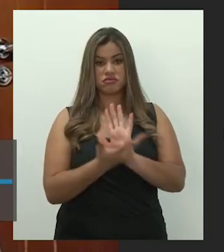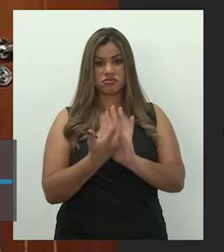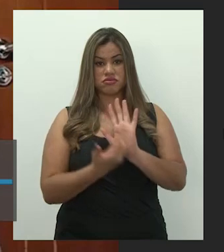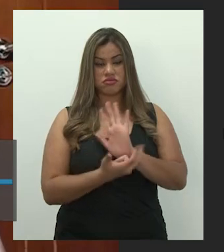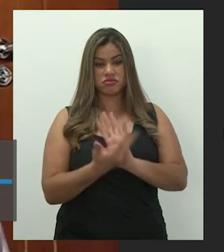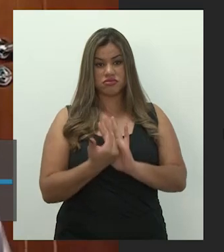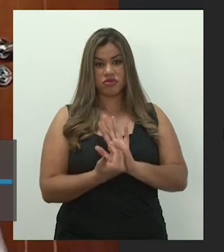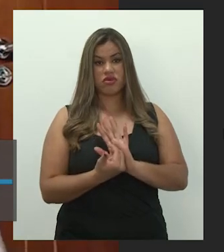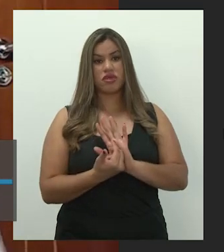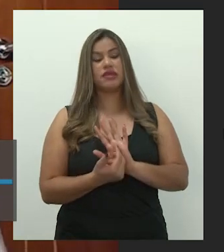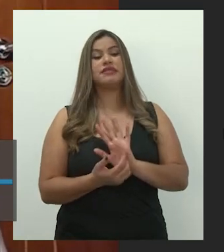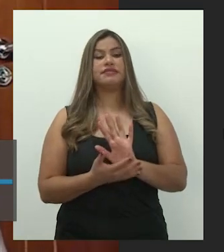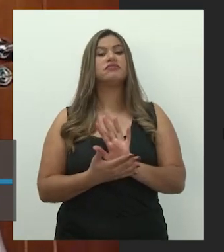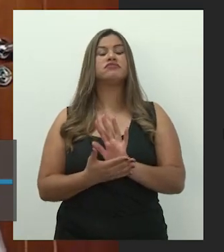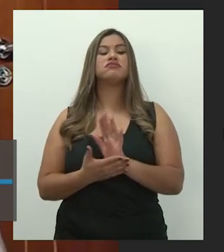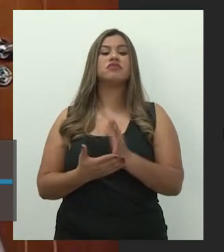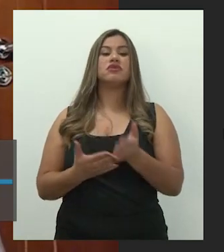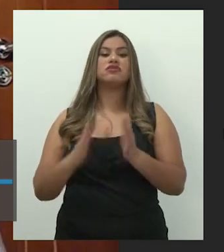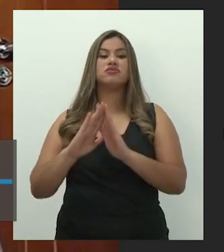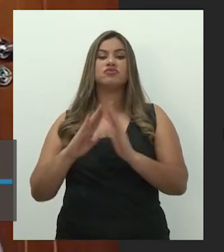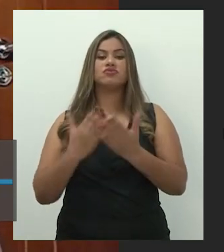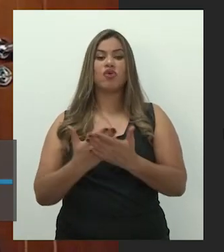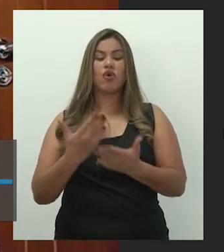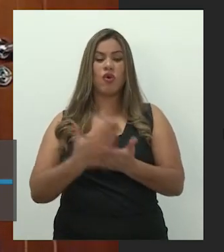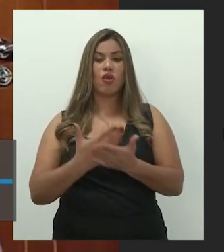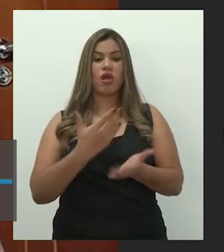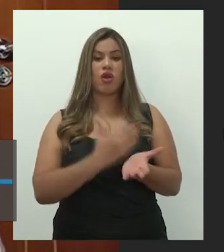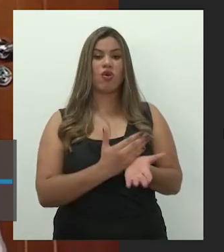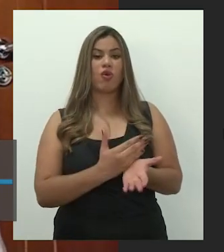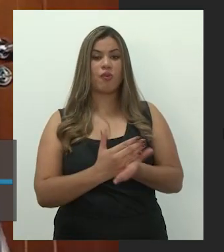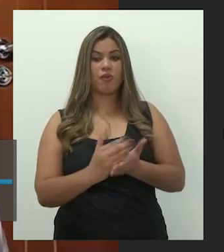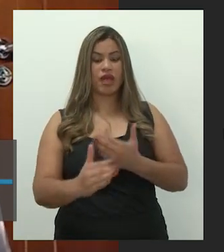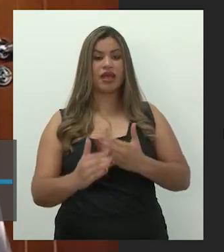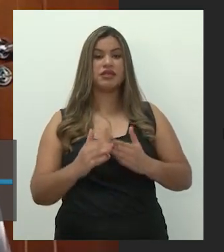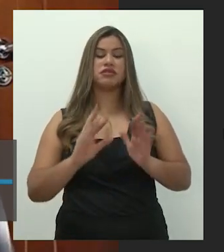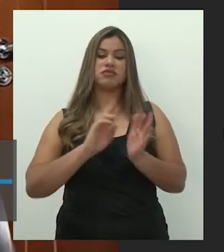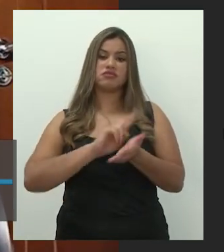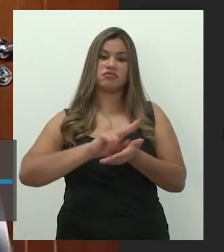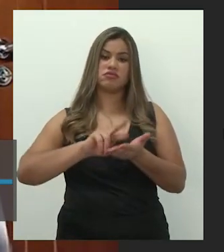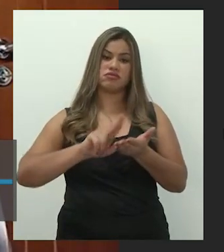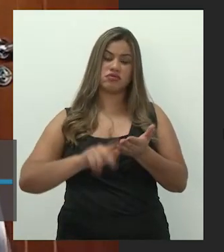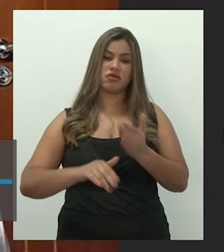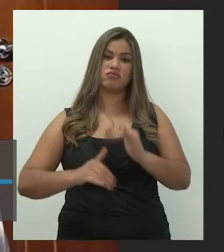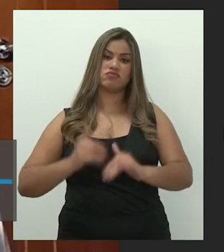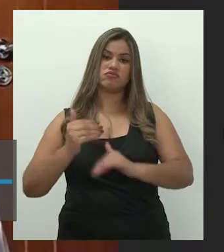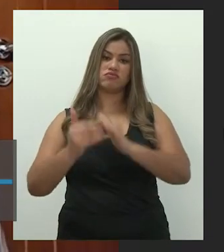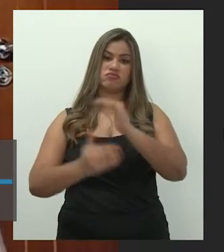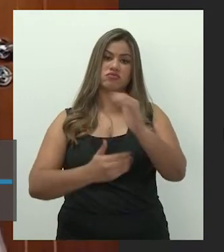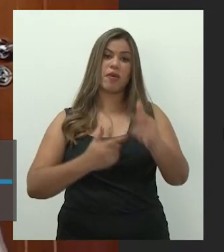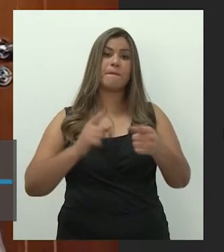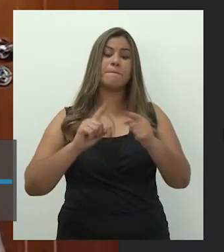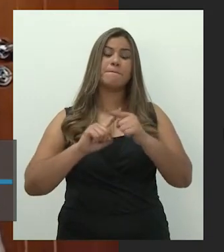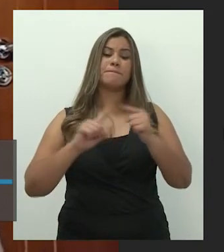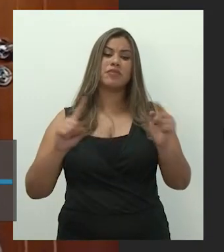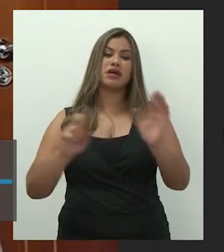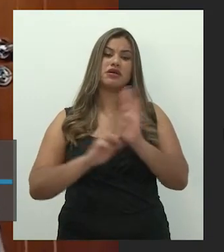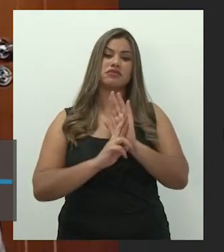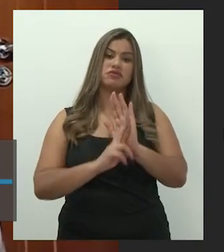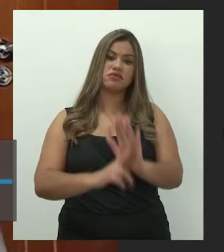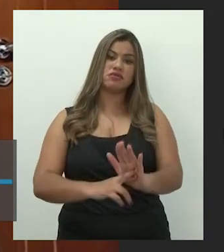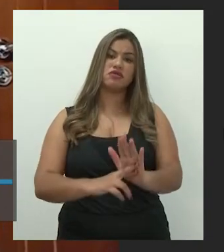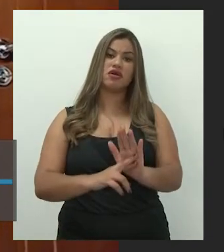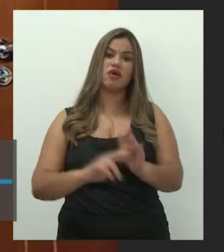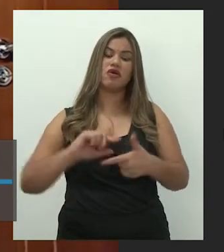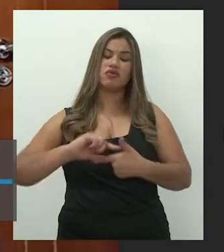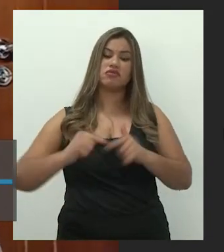desenvolvidas sem a intenção, sem a representação algébrica exatamente, que ela esteja ligada ao